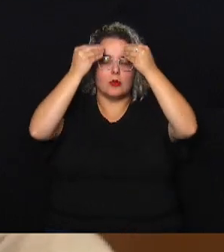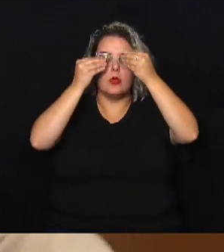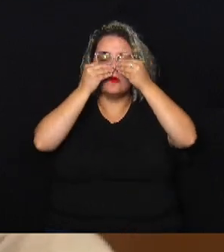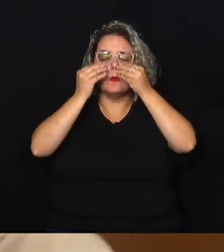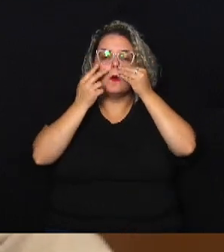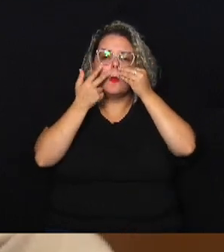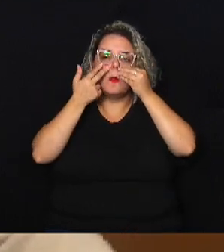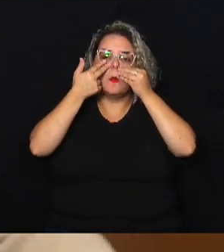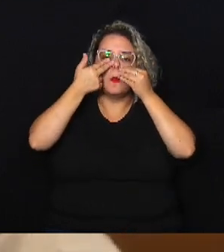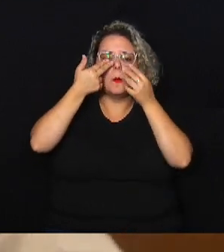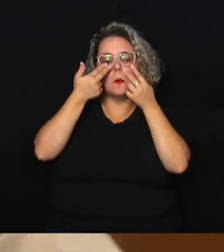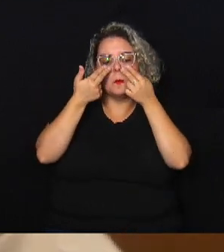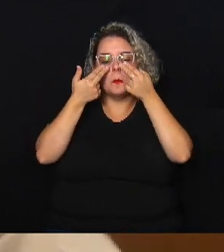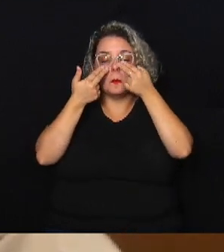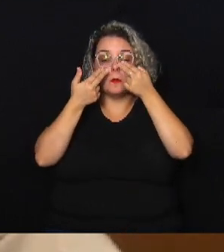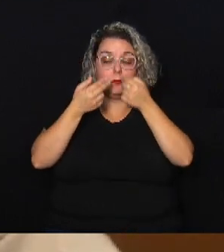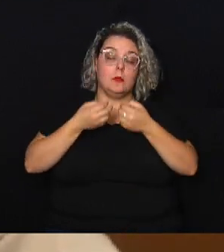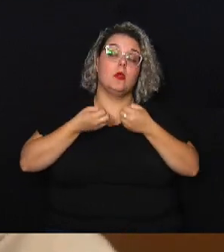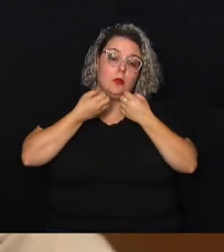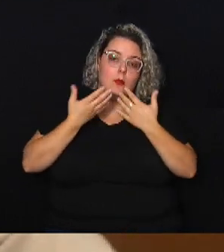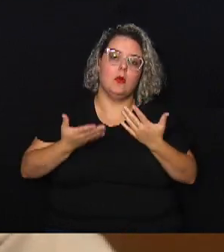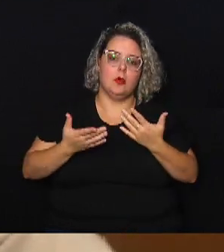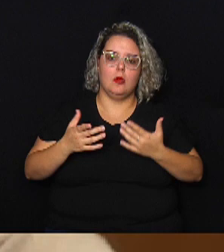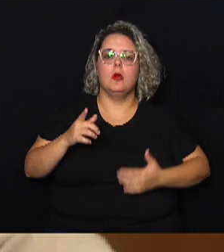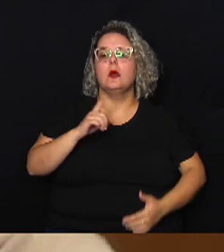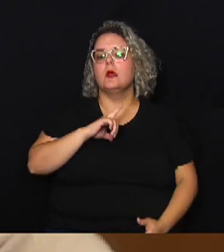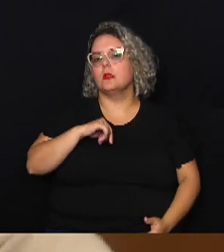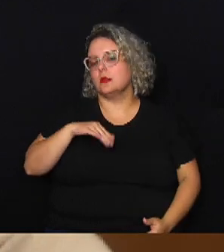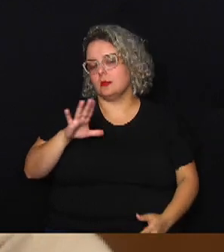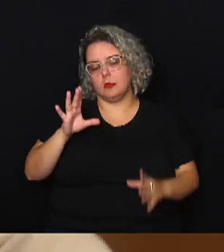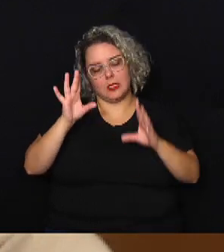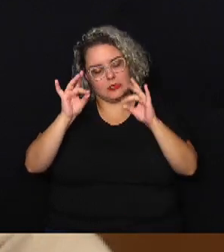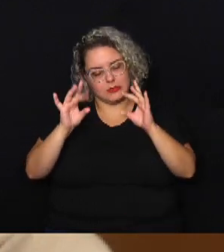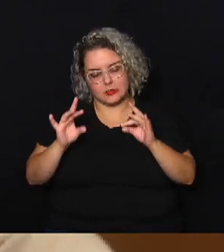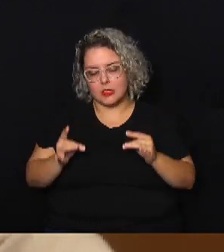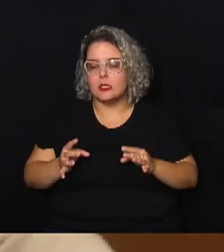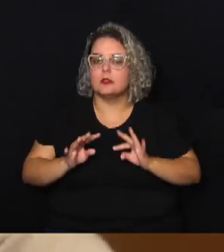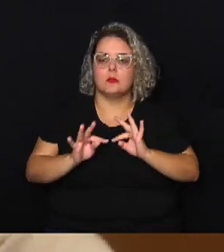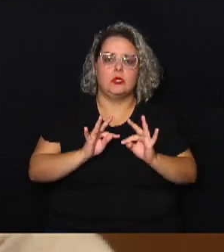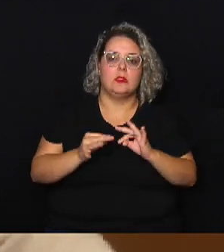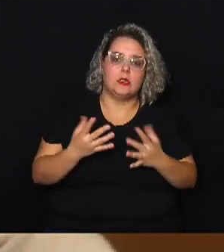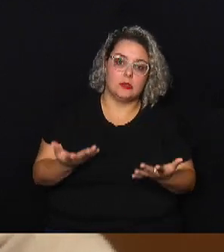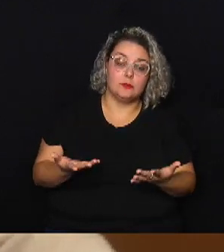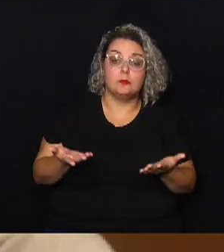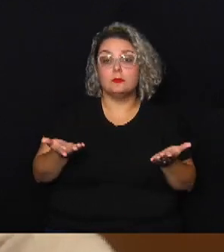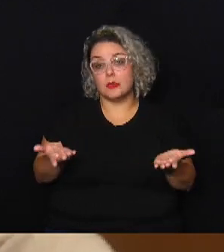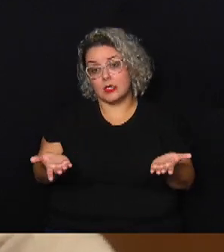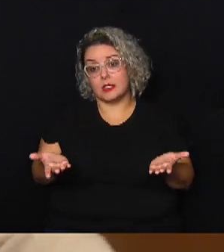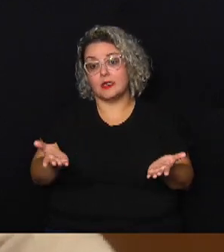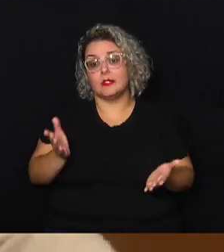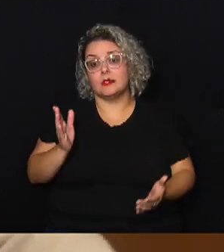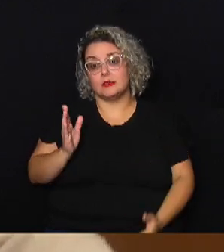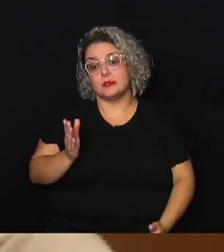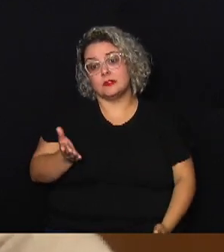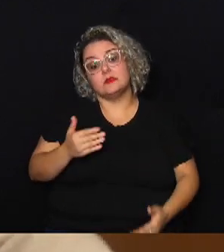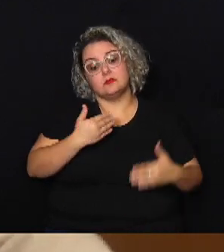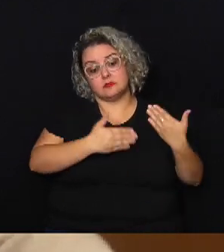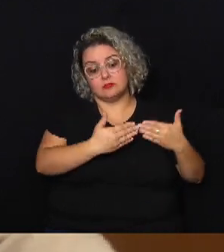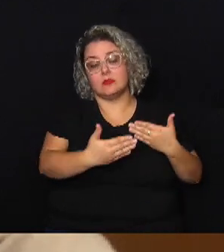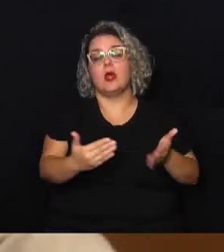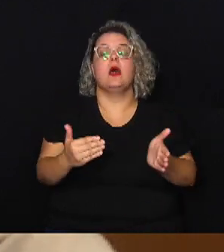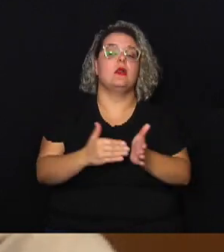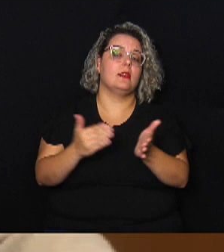vezes uma alternativa muito boa. É claro que já tem muito mais refinamento na técnica, mas já existe a gente mantém até